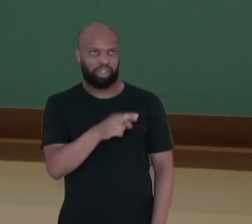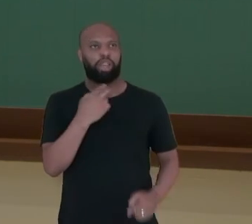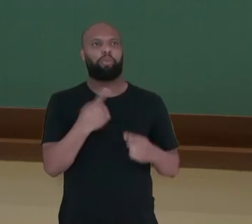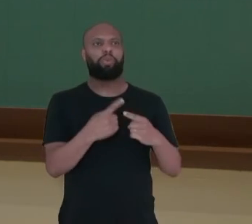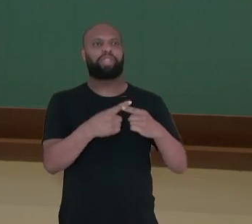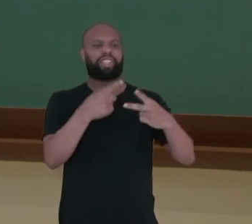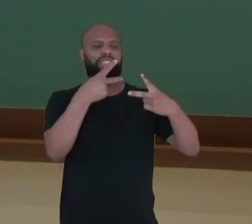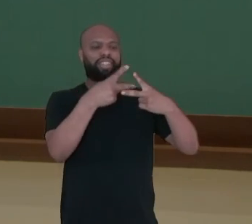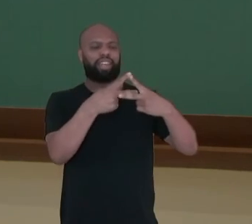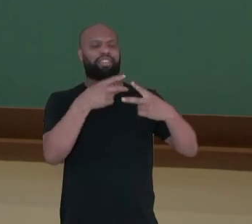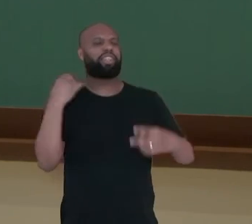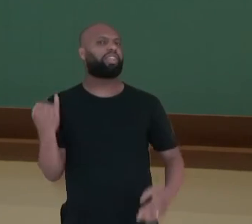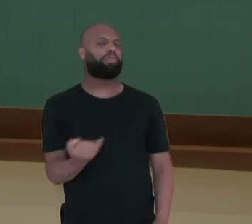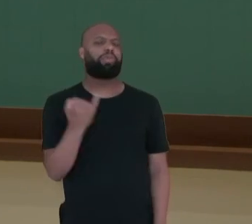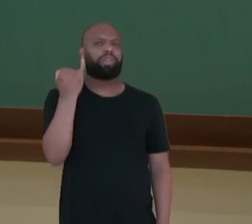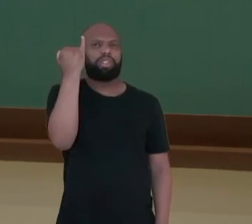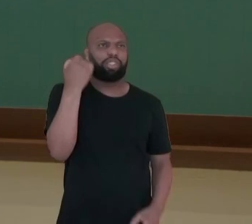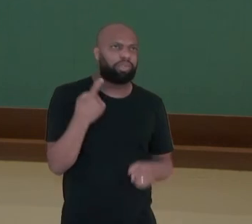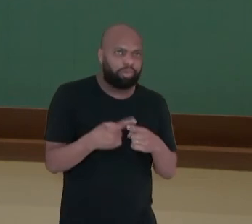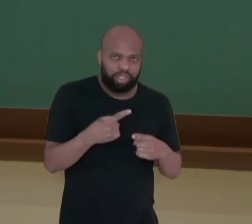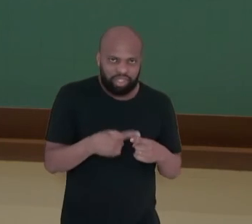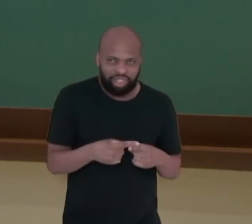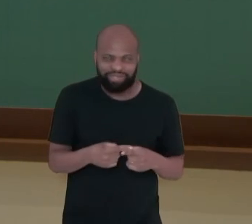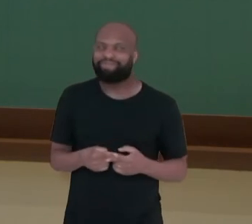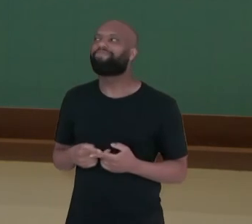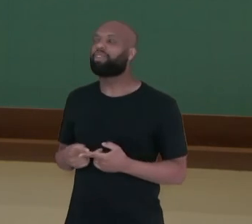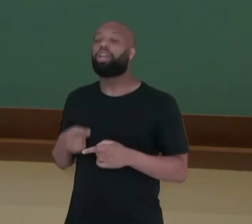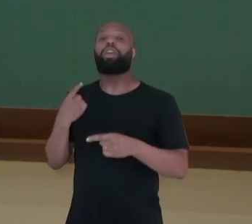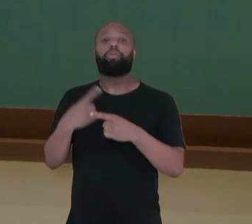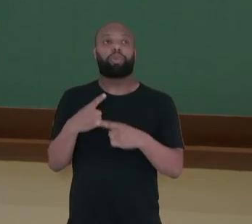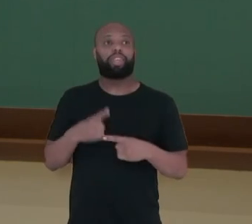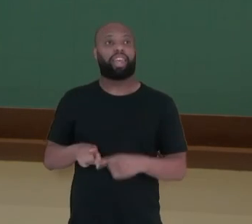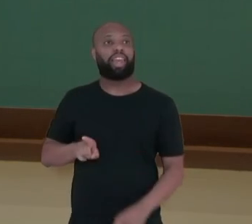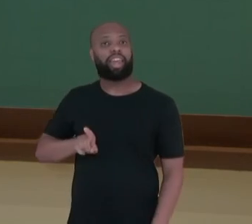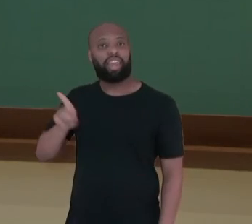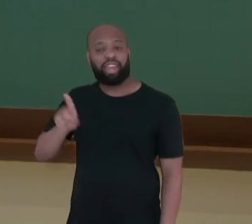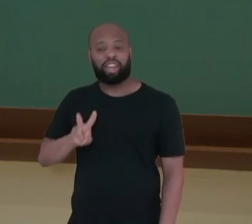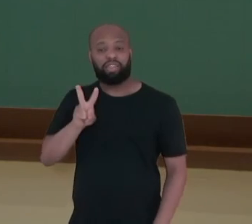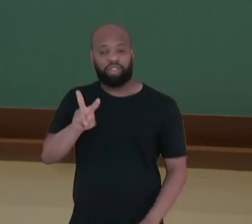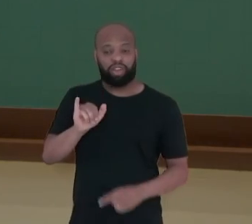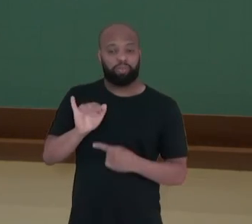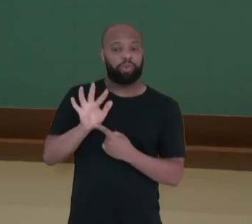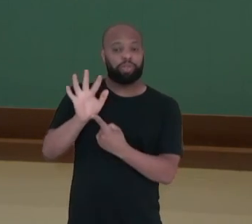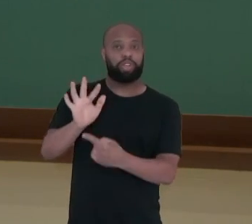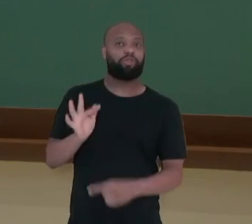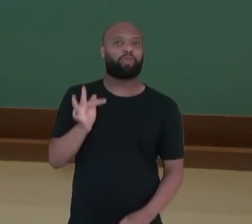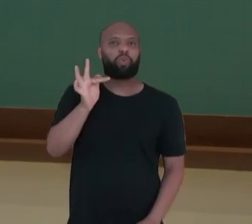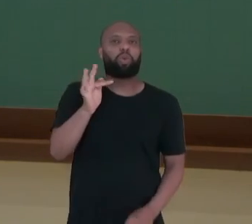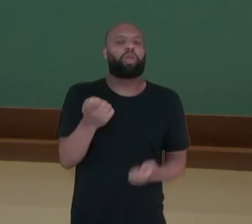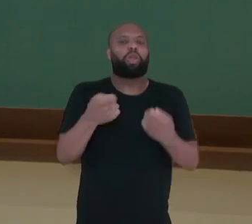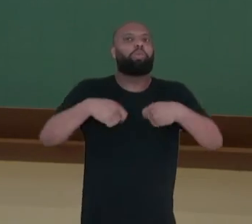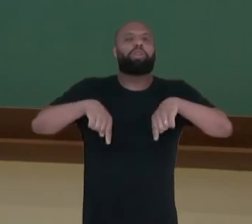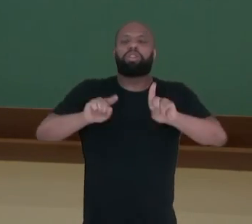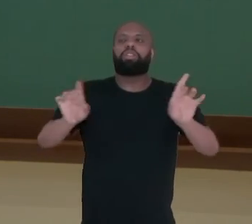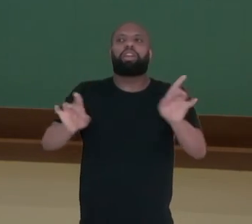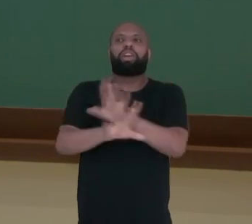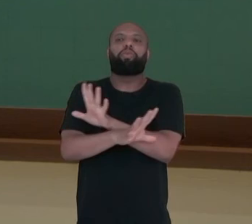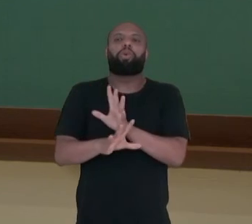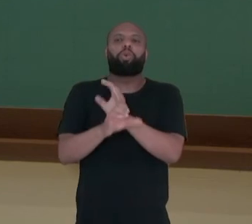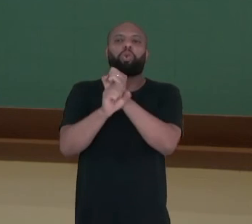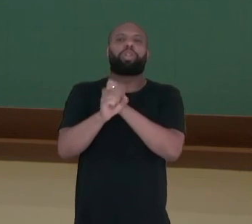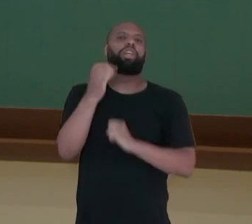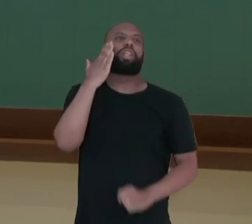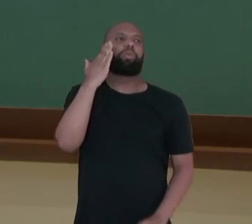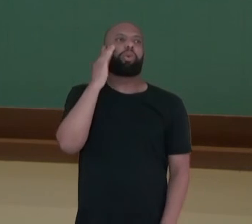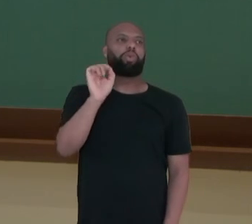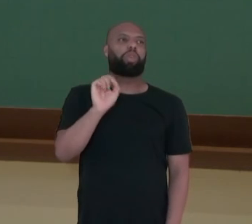delta é tão importante? Exatamente porque ele me diz lá no futuro. Eu não preciso terminar de fazer a conta para